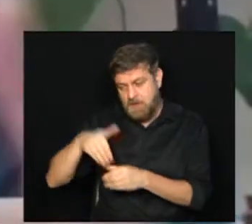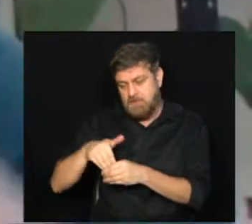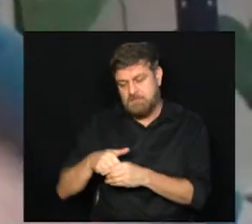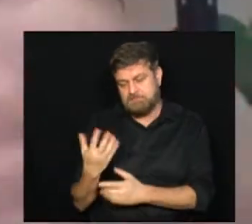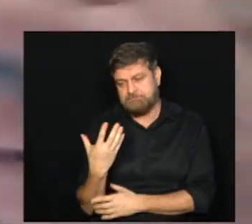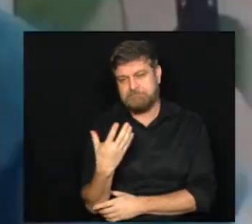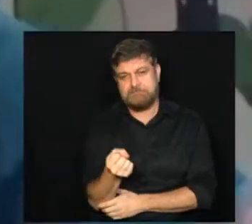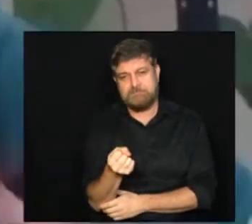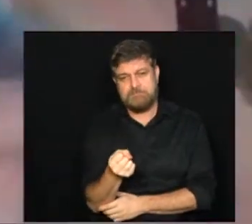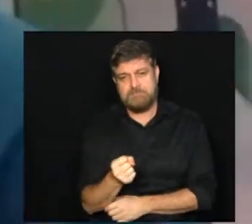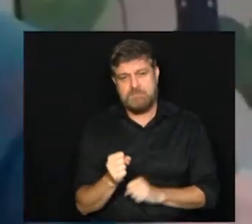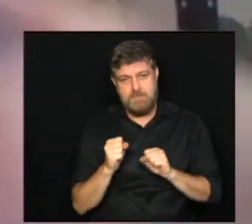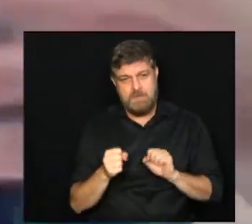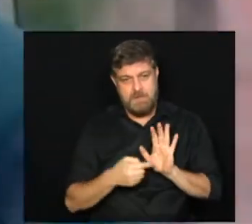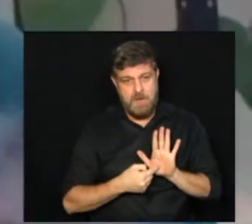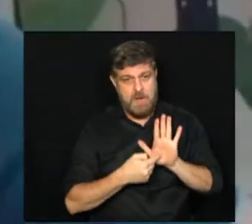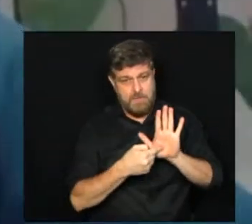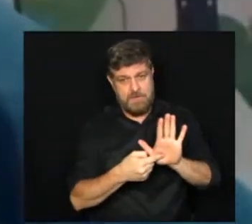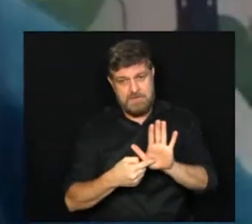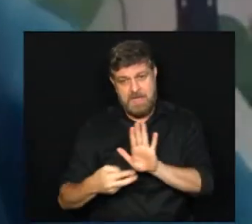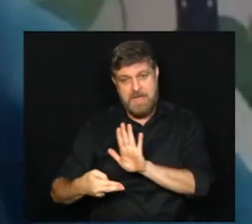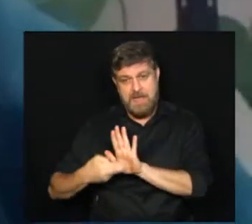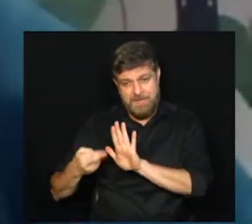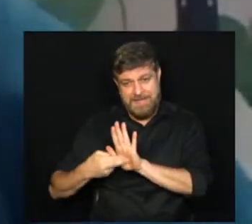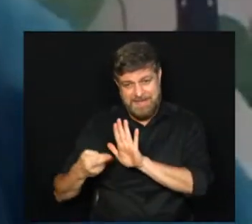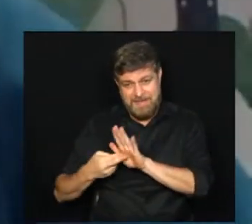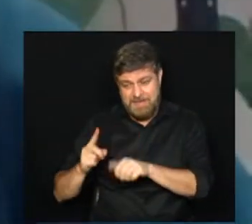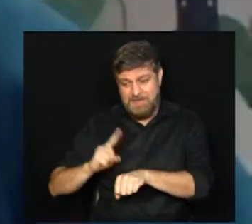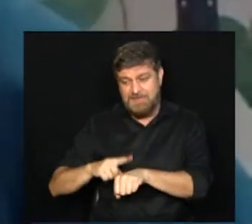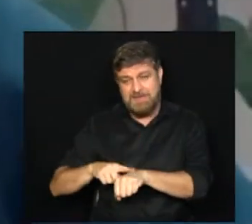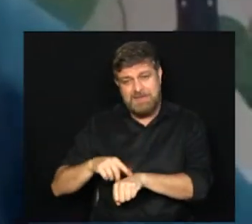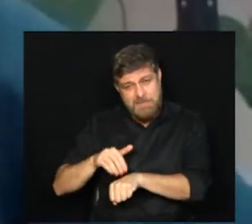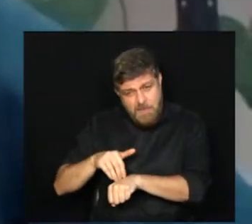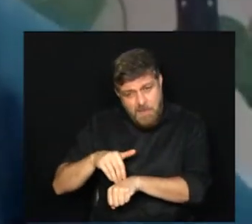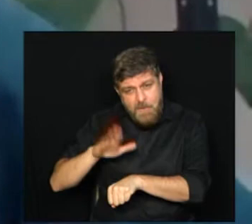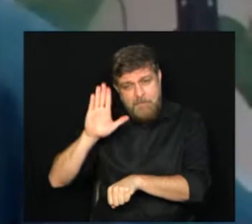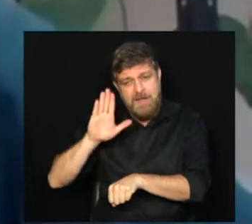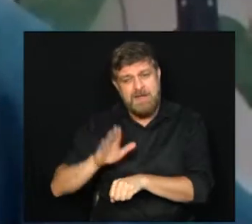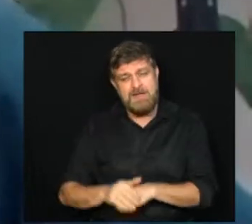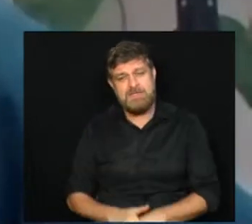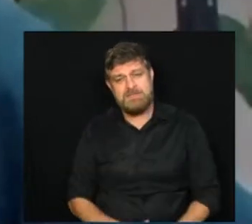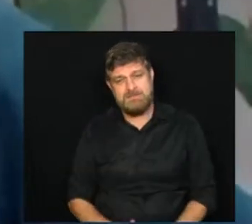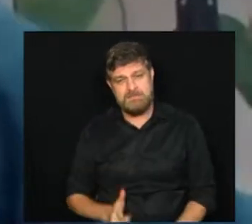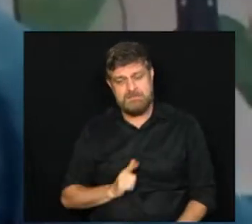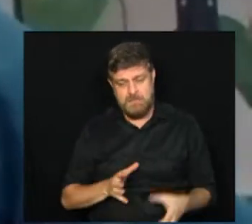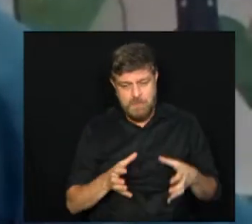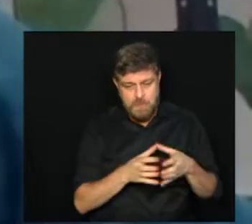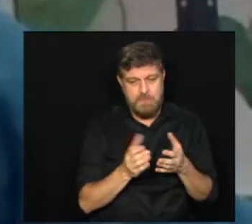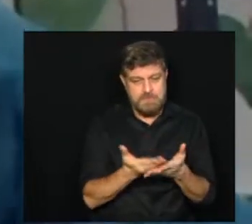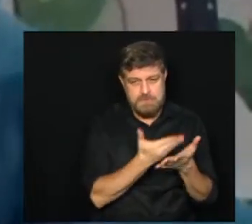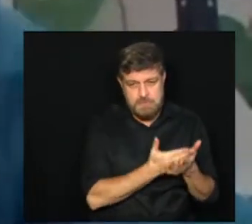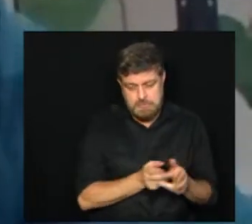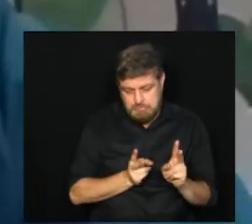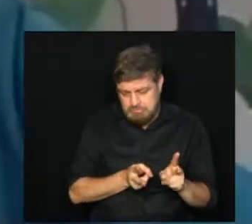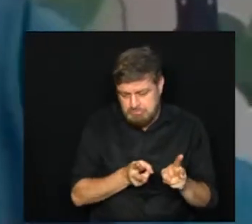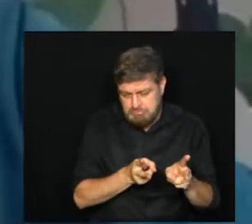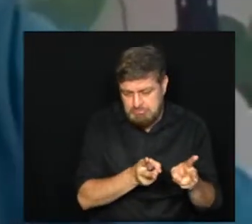aí, a apresentação do requerimento de prorrogação do prazo dessa comissão.